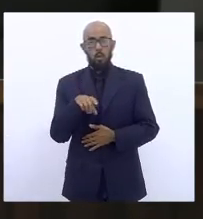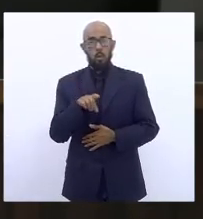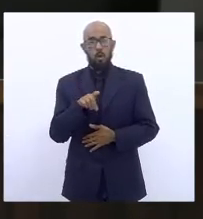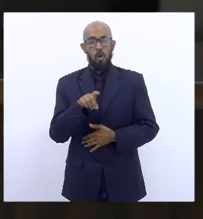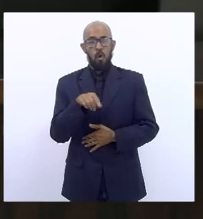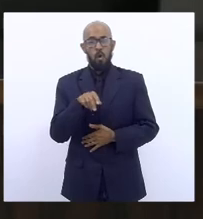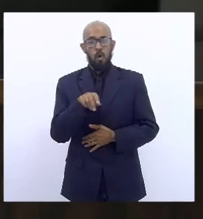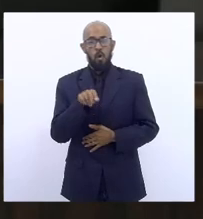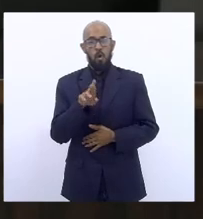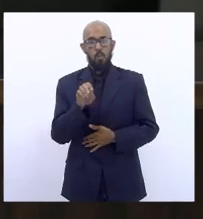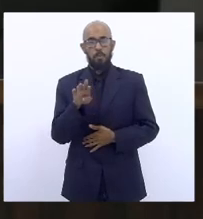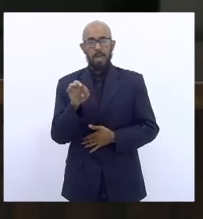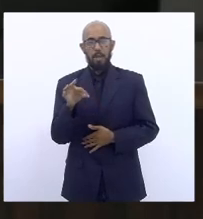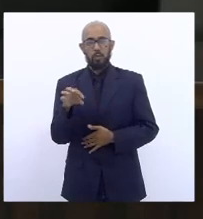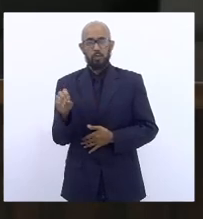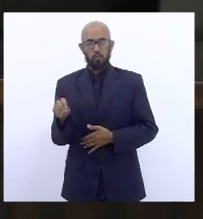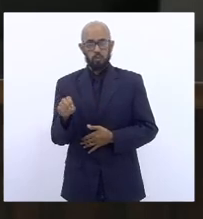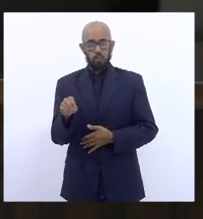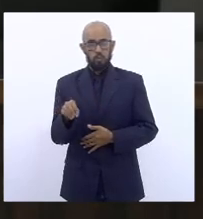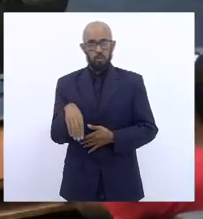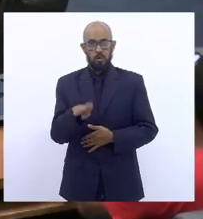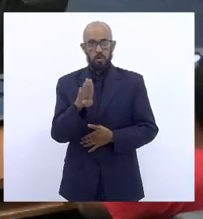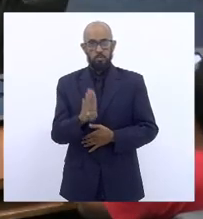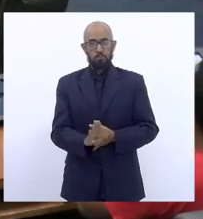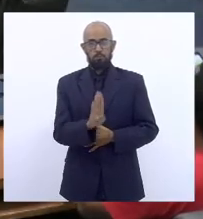de Campos